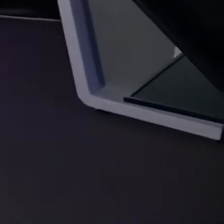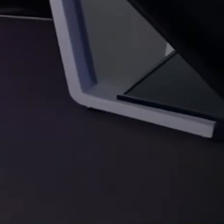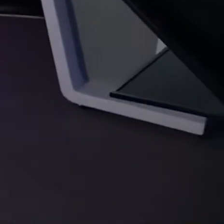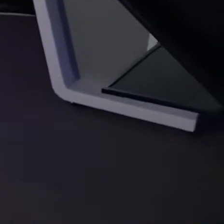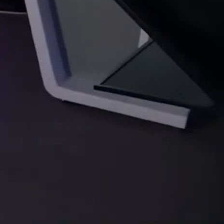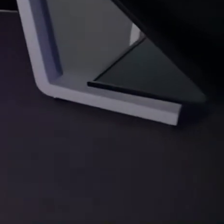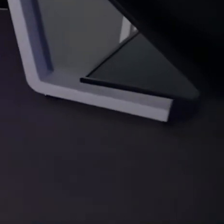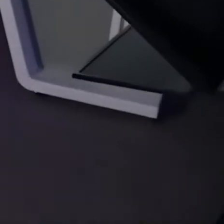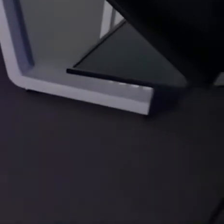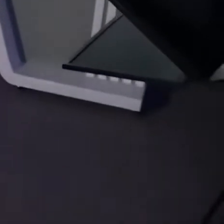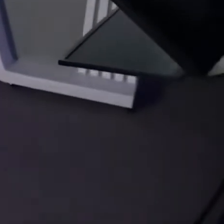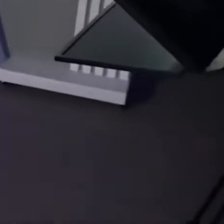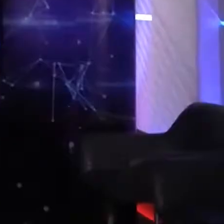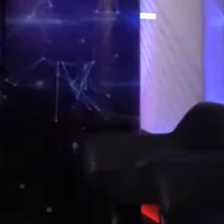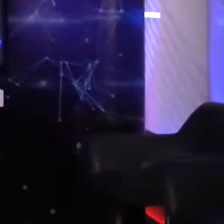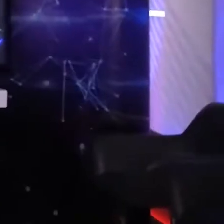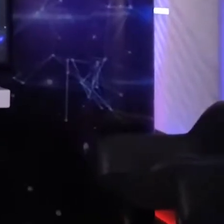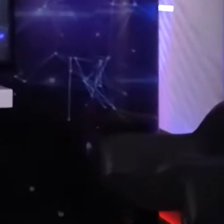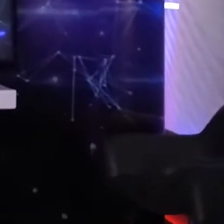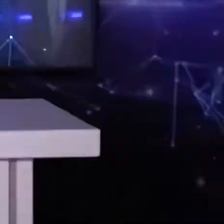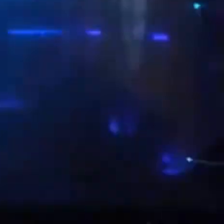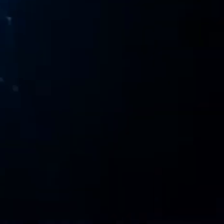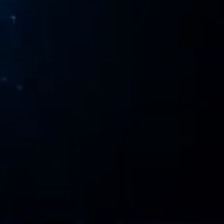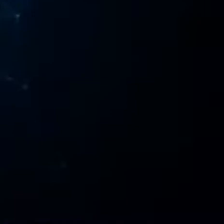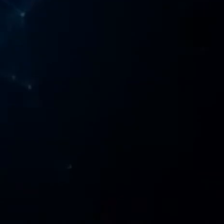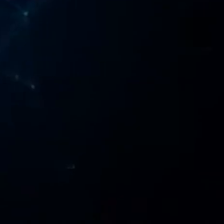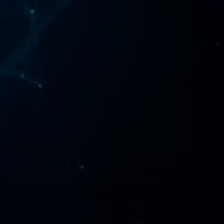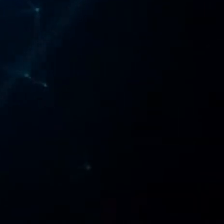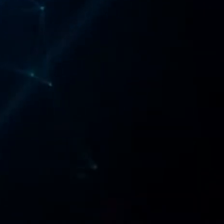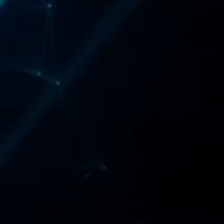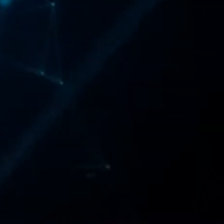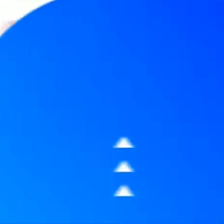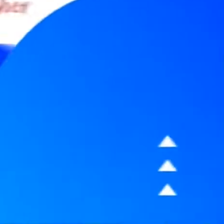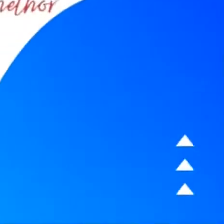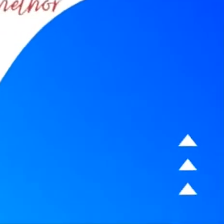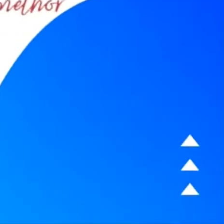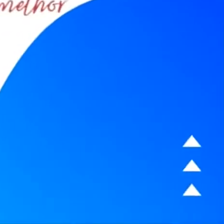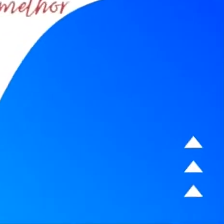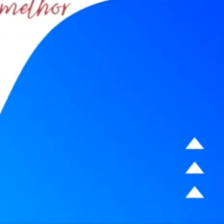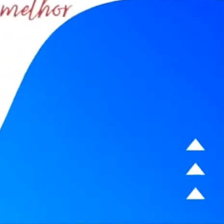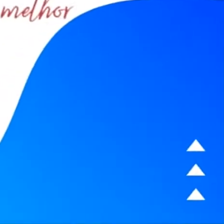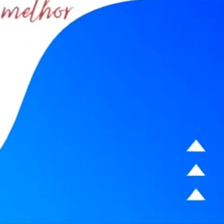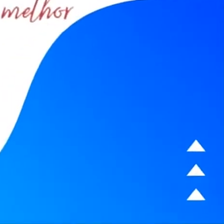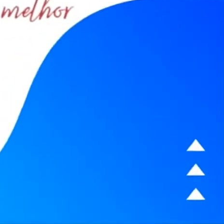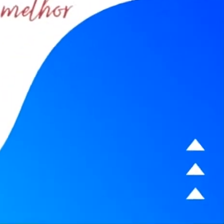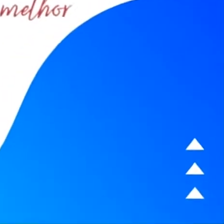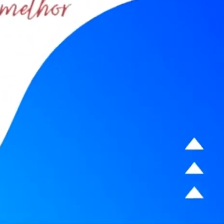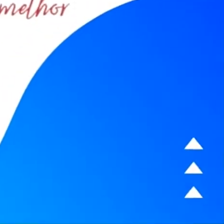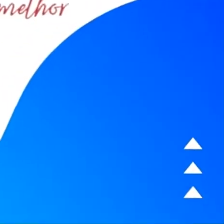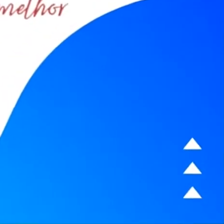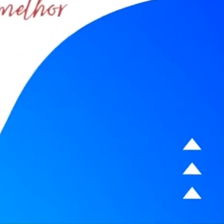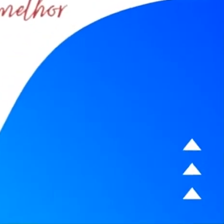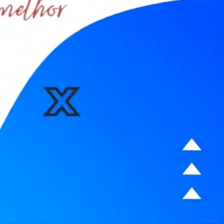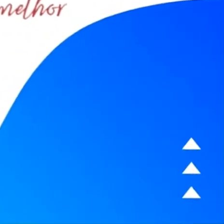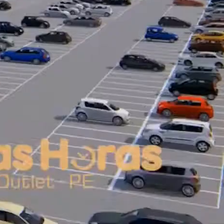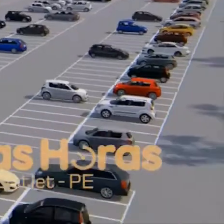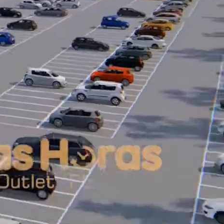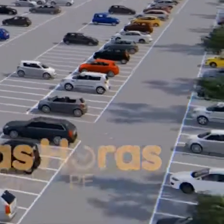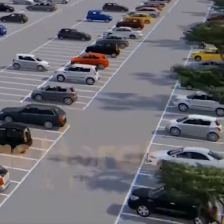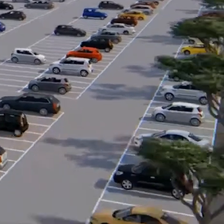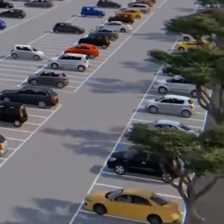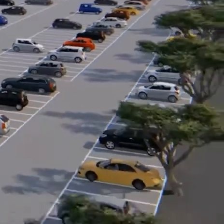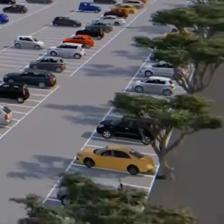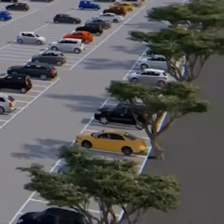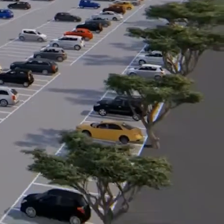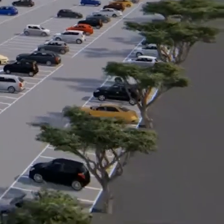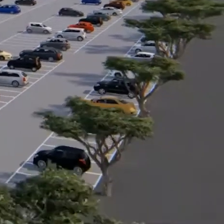debate eleitoral com os candidatos a prefeito. Um oferecimento de Óticas Cardeal, porque o mundo é para se ver melhor.